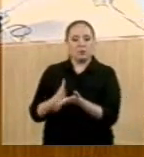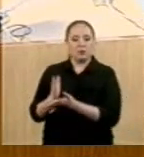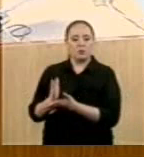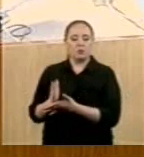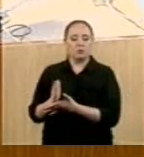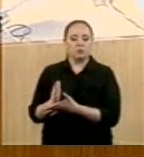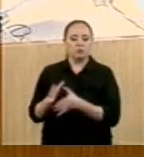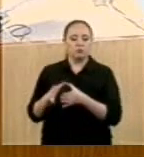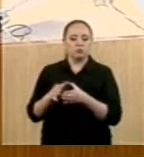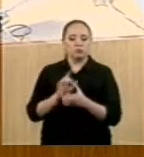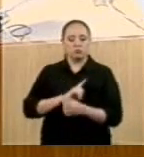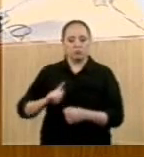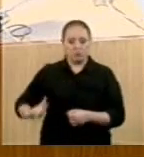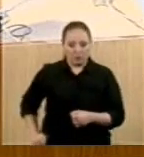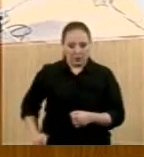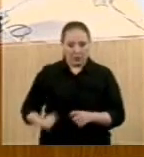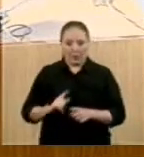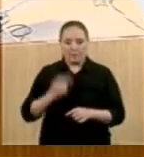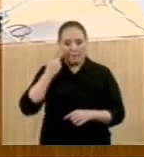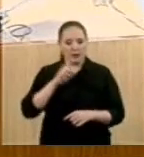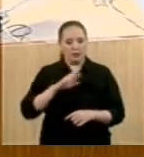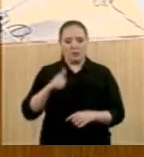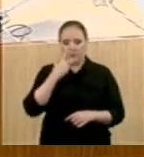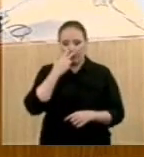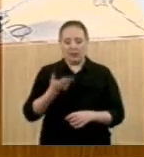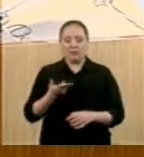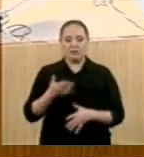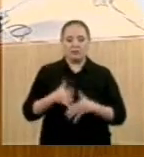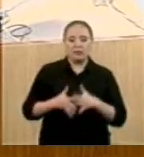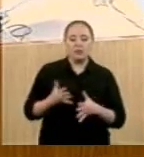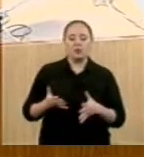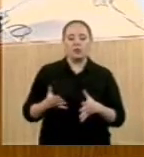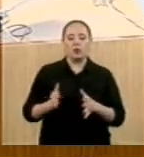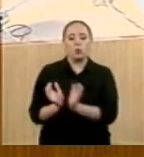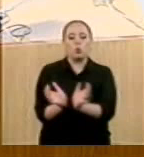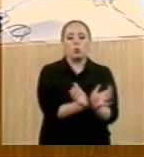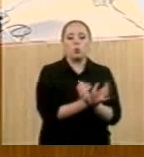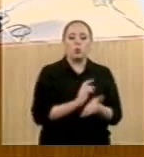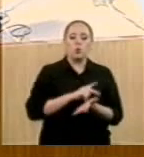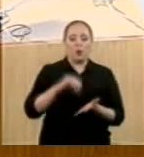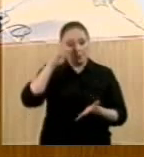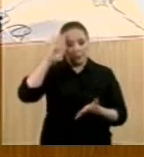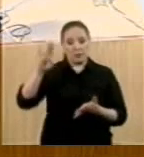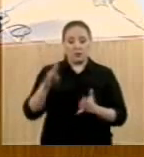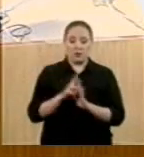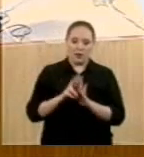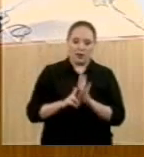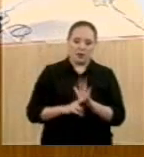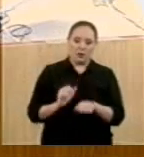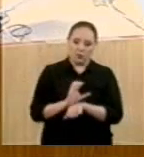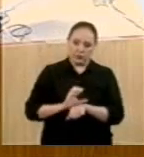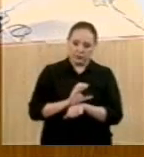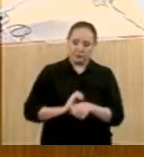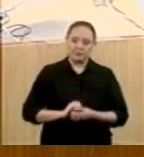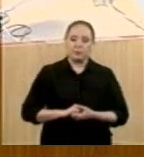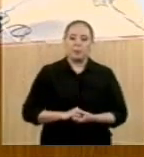poder público, para que não se asfixie o conjunto de princípios e normas de índole constitucional. As